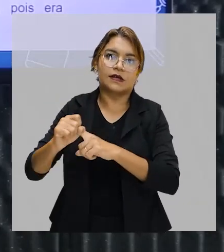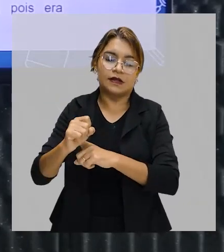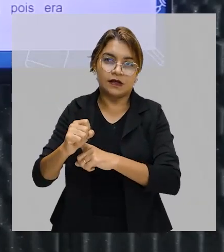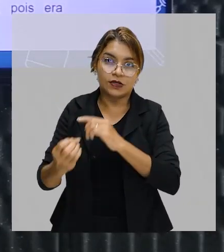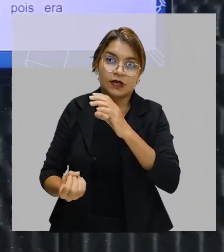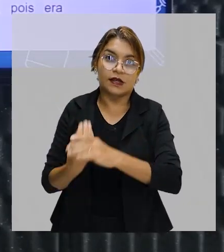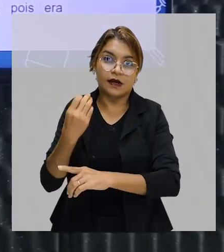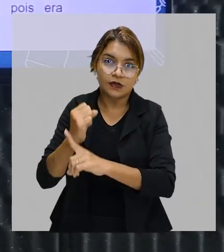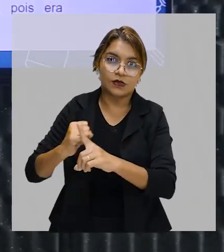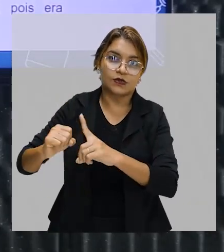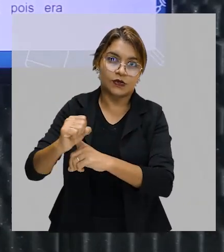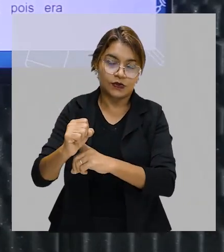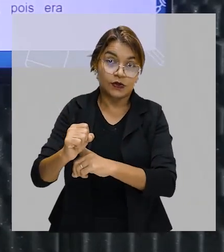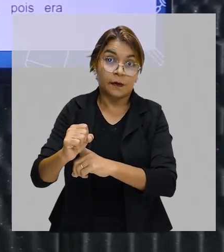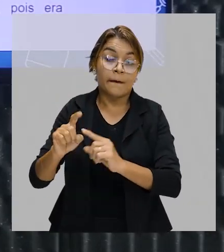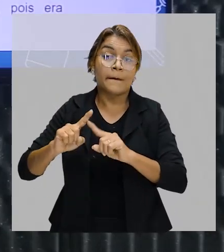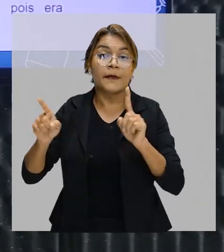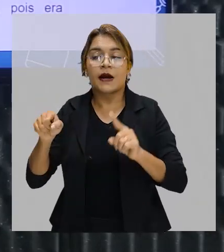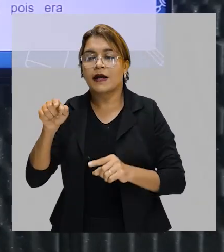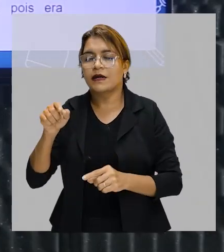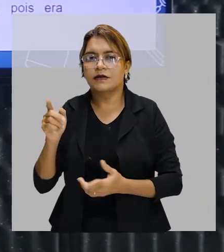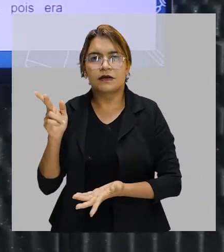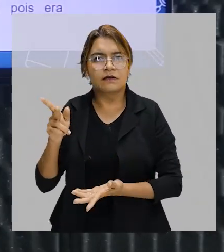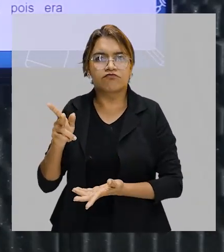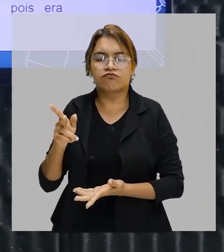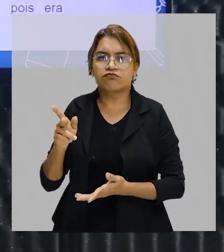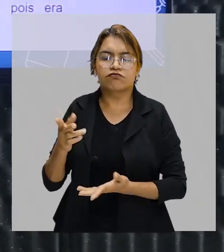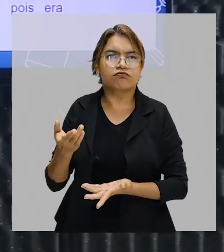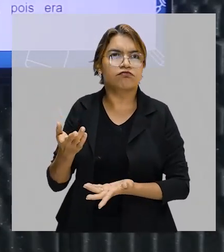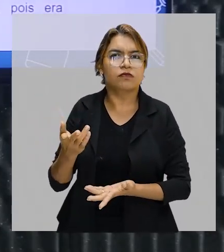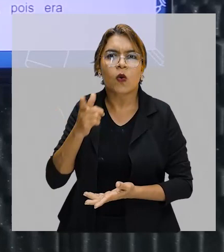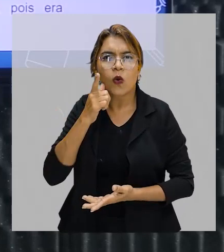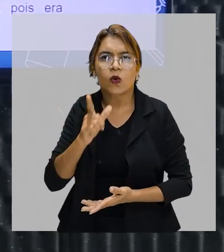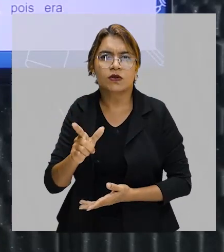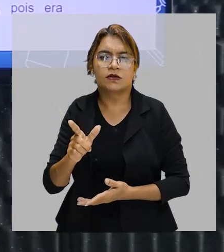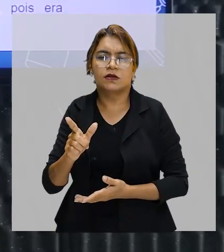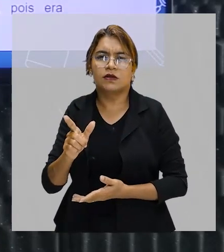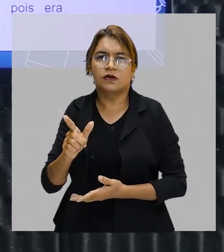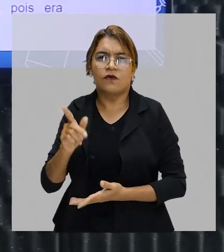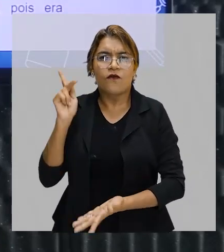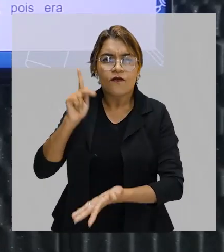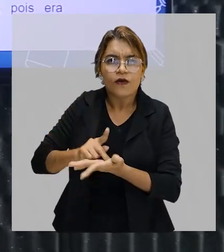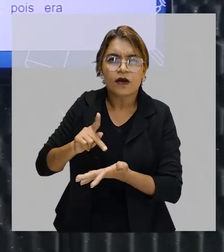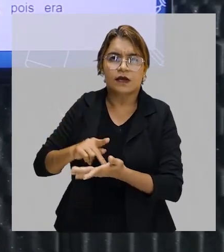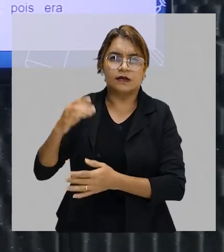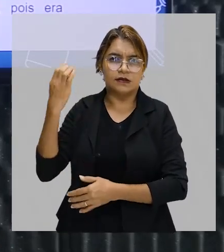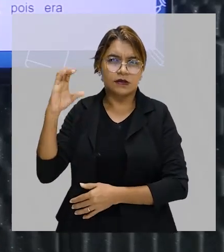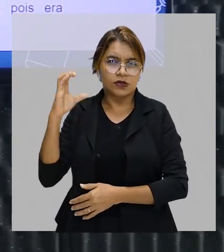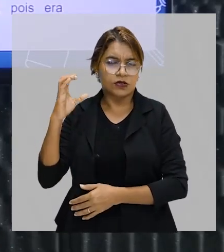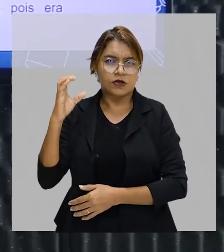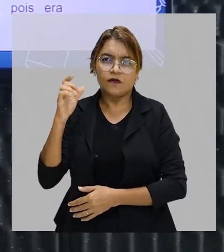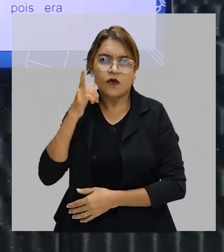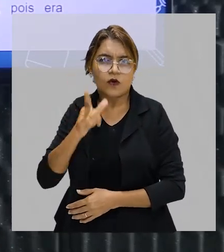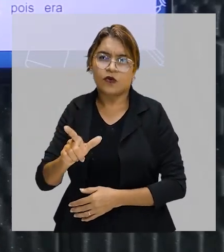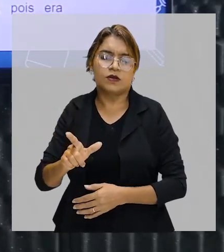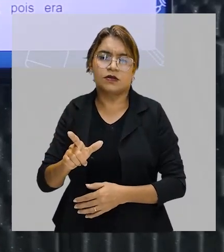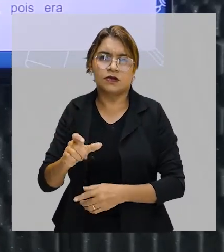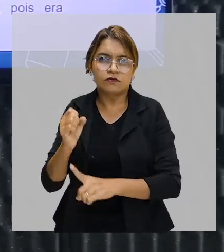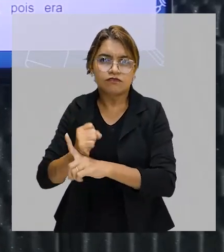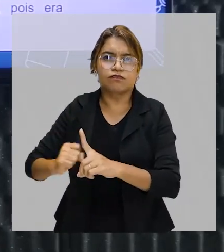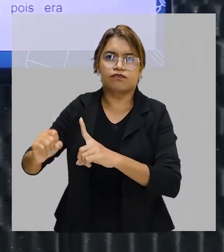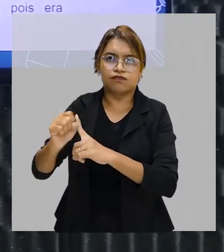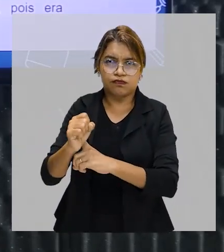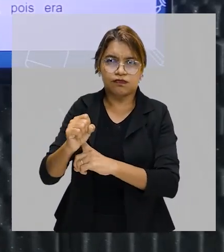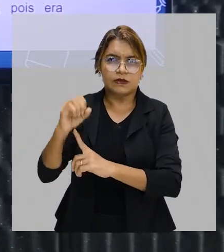criar a sociologia, mas ele não chegou propriamente a torná-la científica, a fazer da sociologia, de